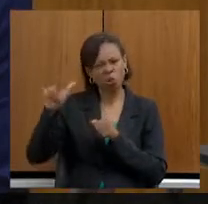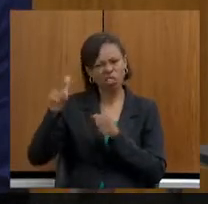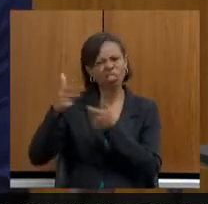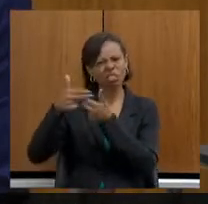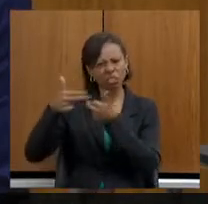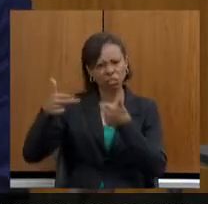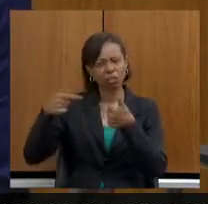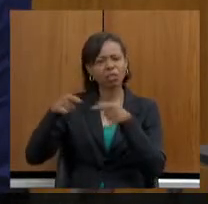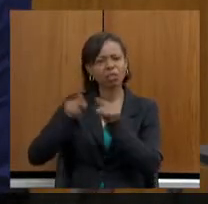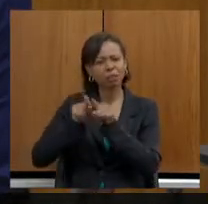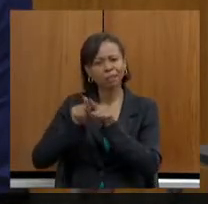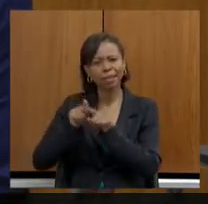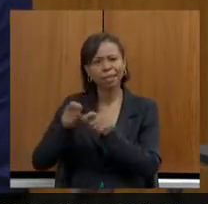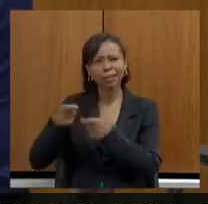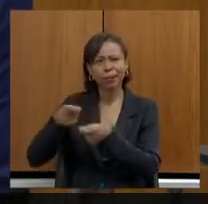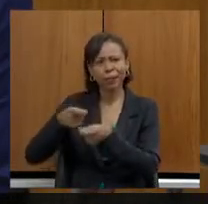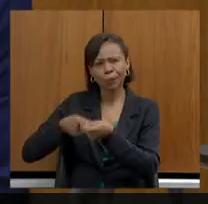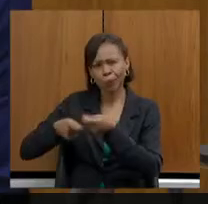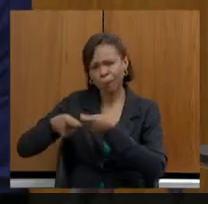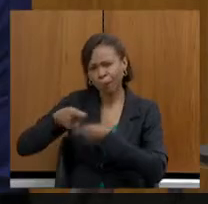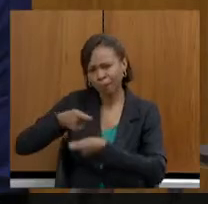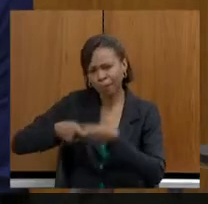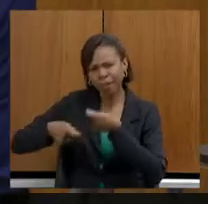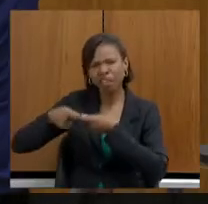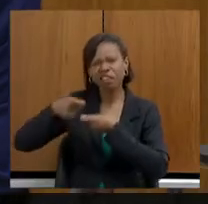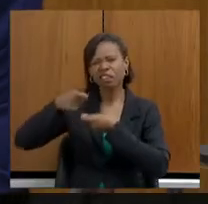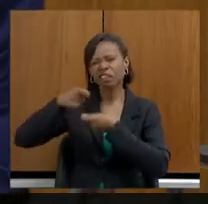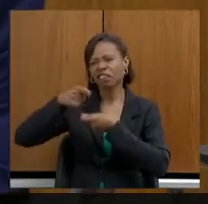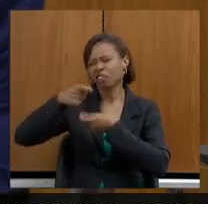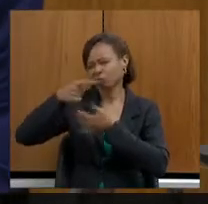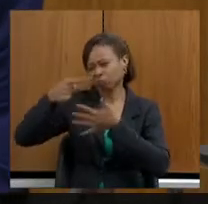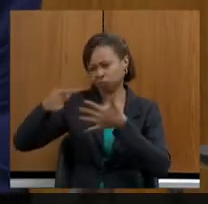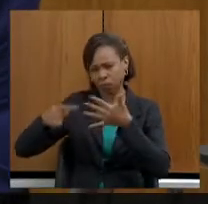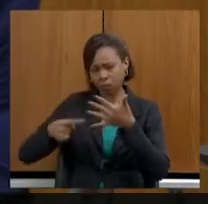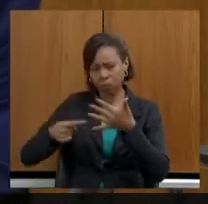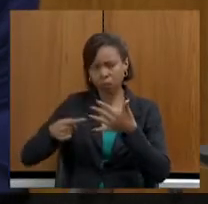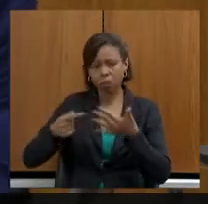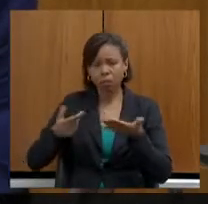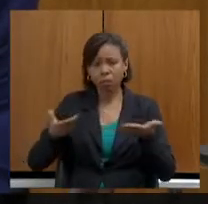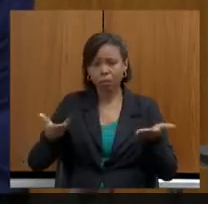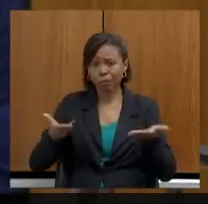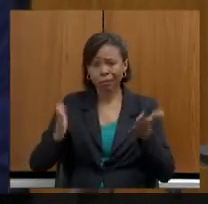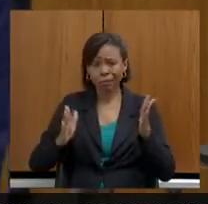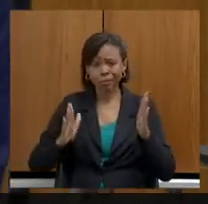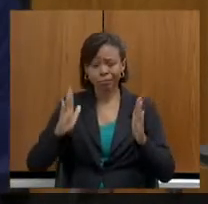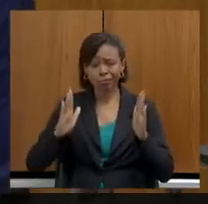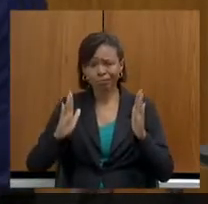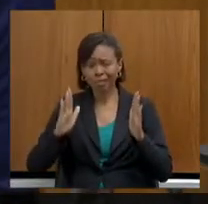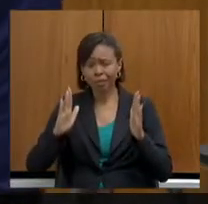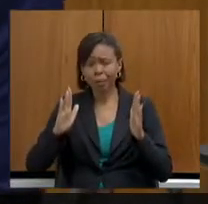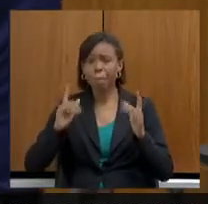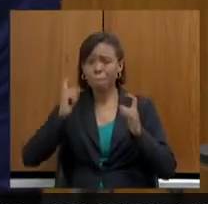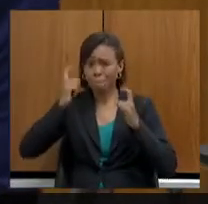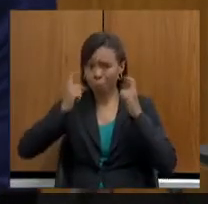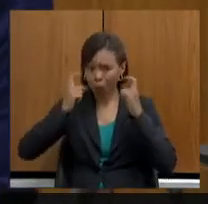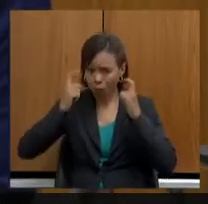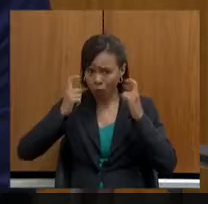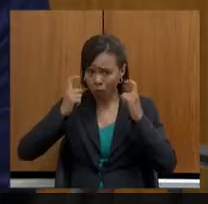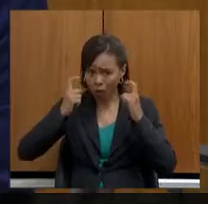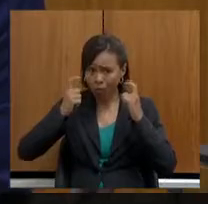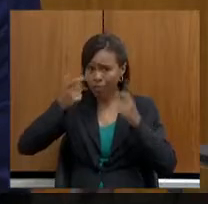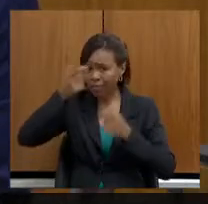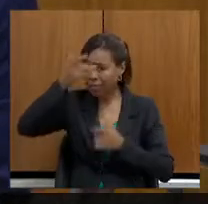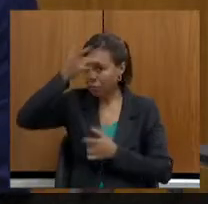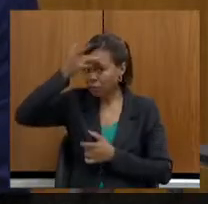talvez questões econômicas enfim a gente vive e somente grande preocupação com a saúde mental de